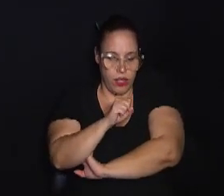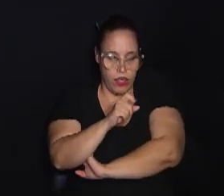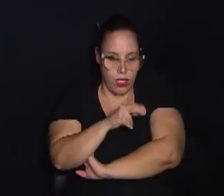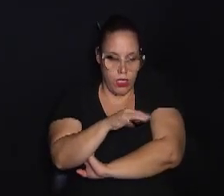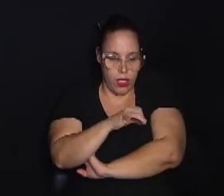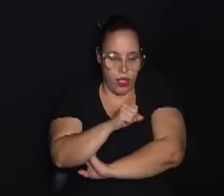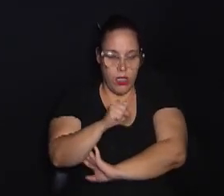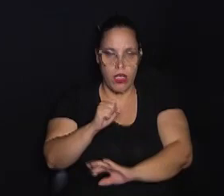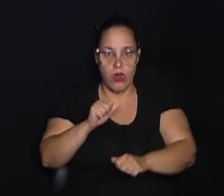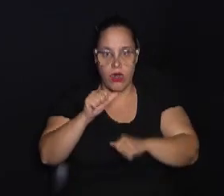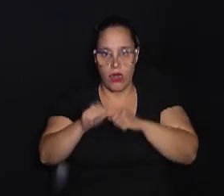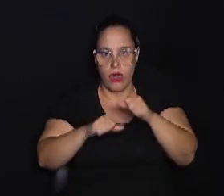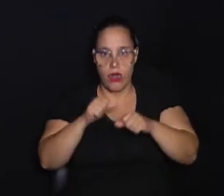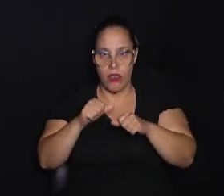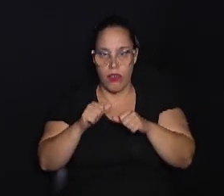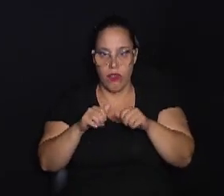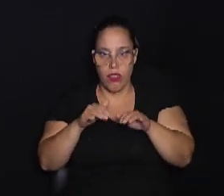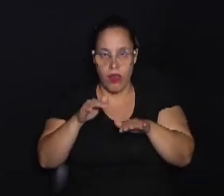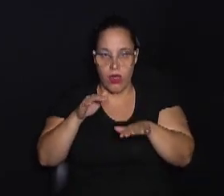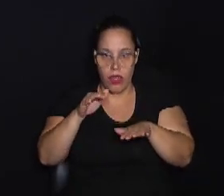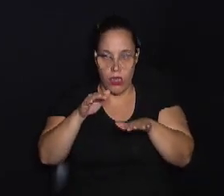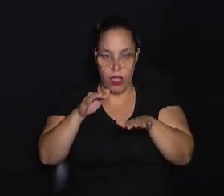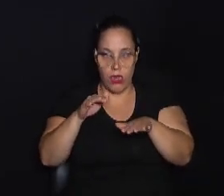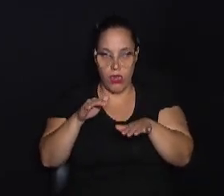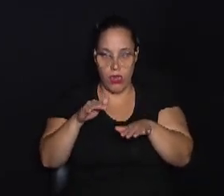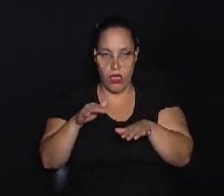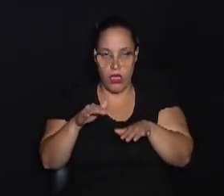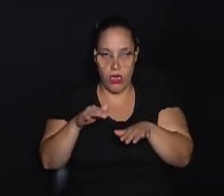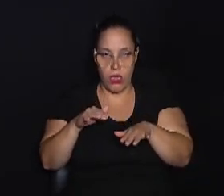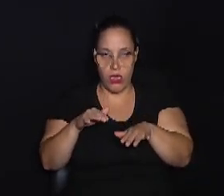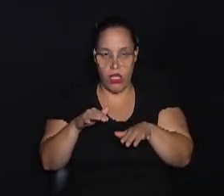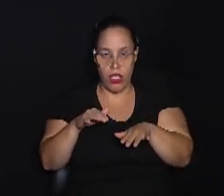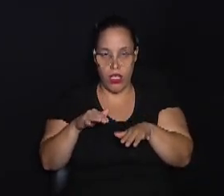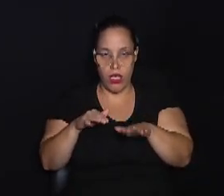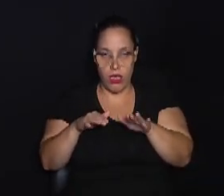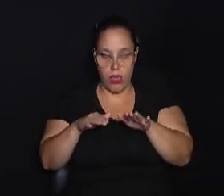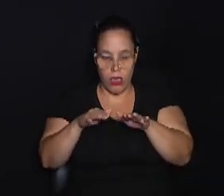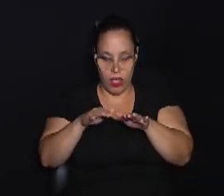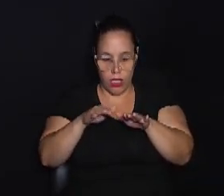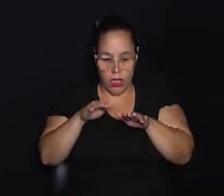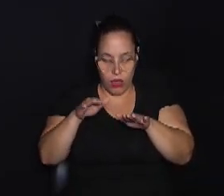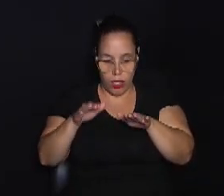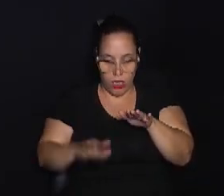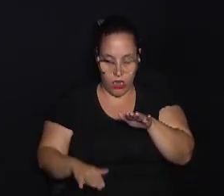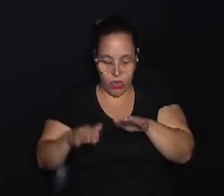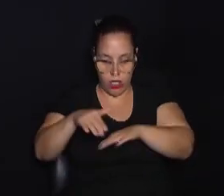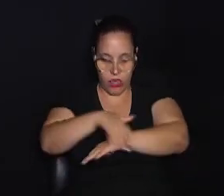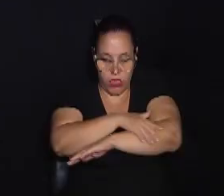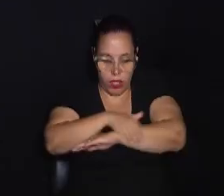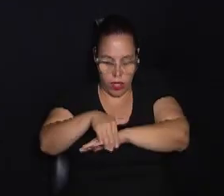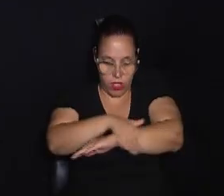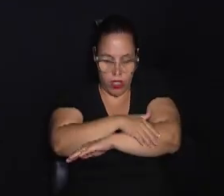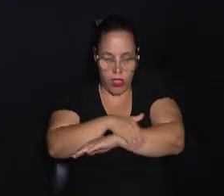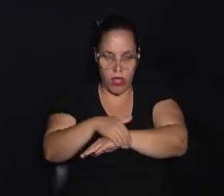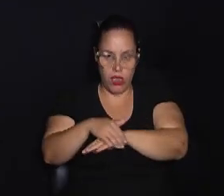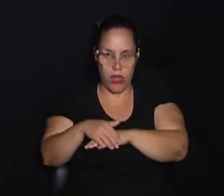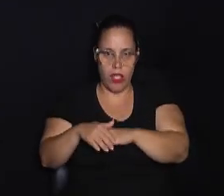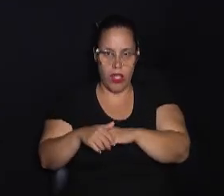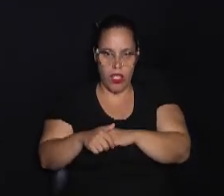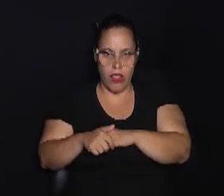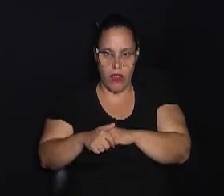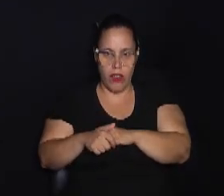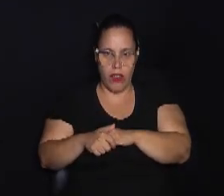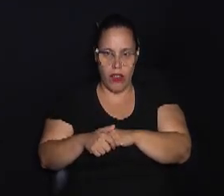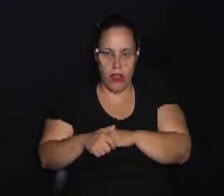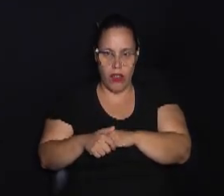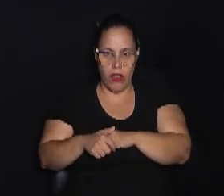feita, não tem um nível diferente do nível da calçada para a rua. Muitas vezes ali em espaços ali, que